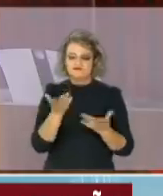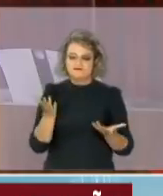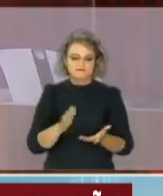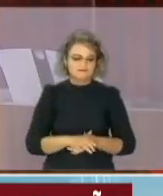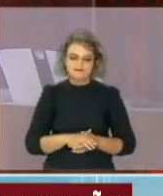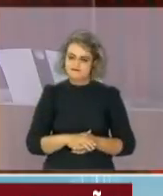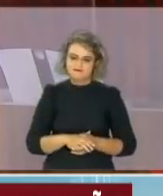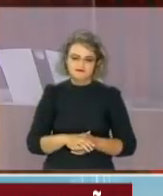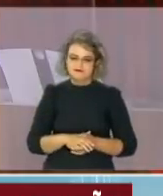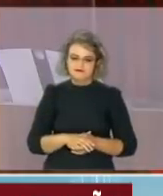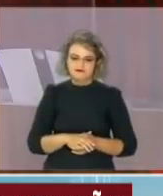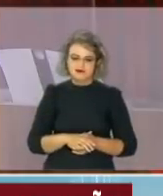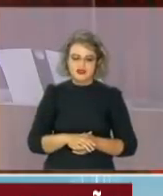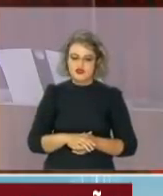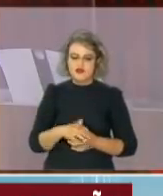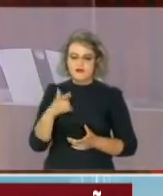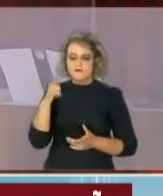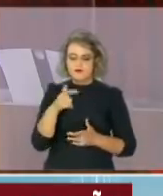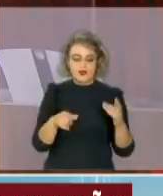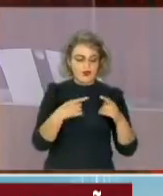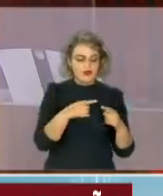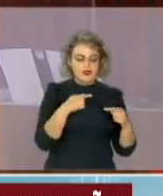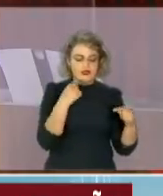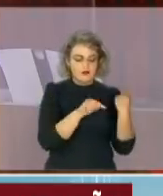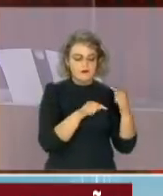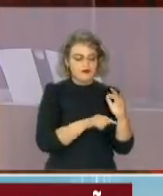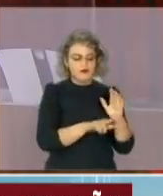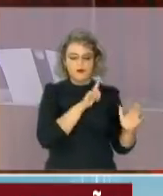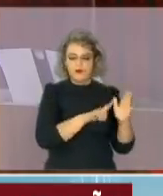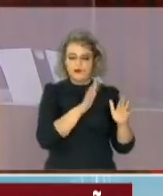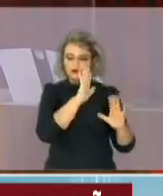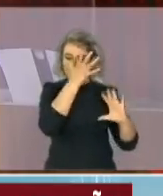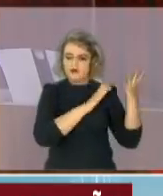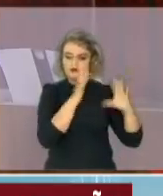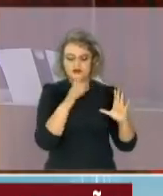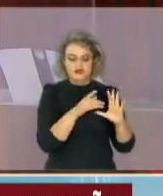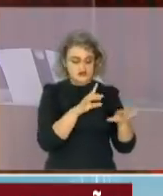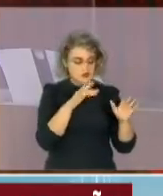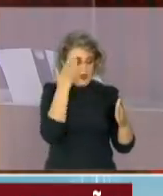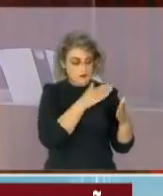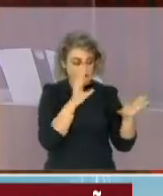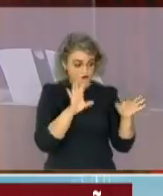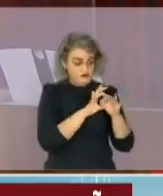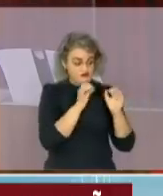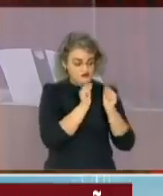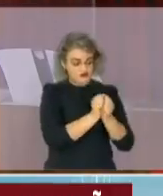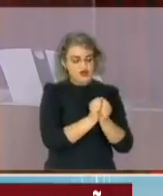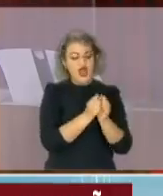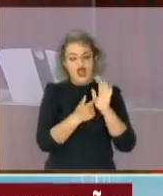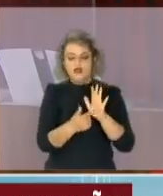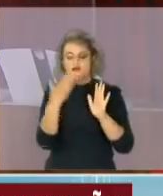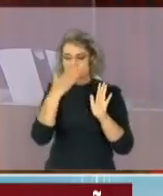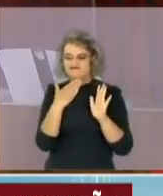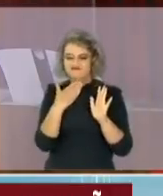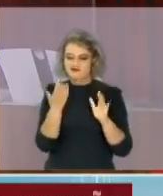haja perda do mandato de Jair Bolsonaro e Hamilton Mourão, mas divergiu a respeito da fixação de uma tese para considerar que o